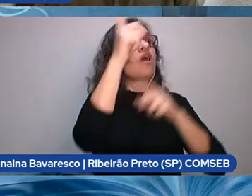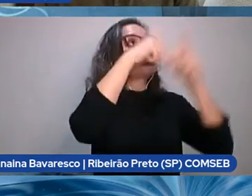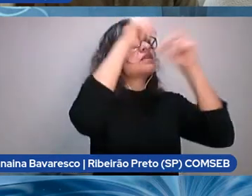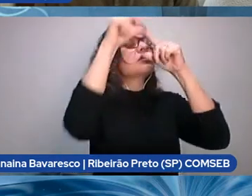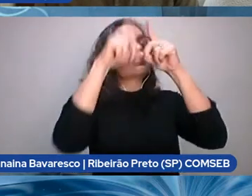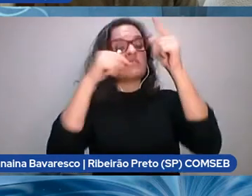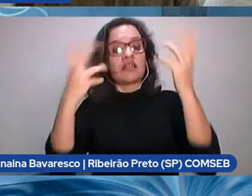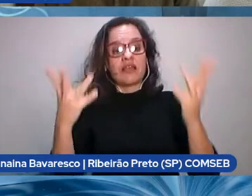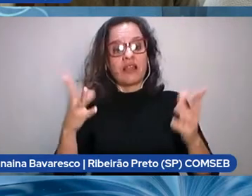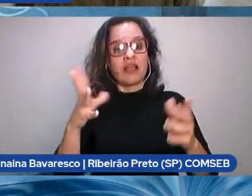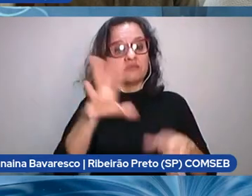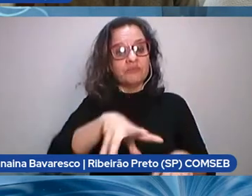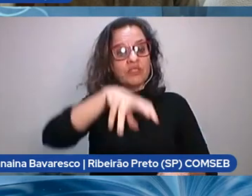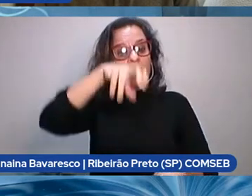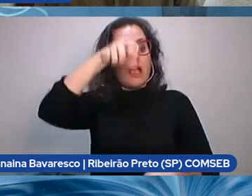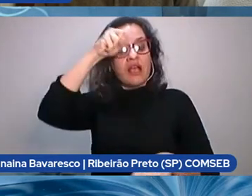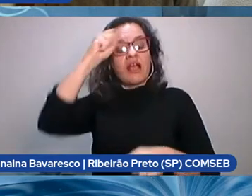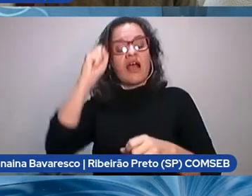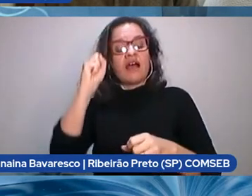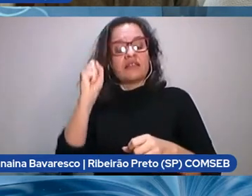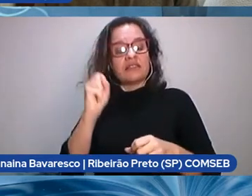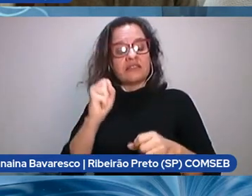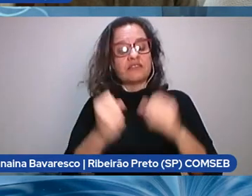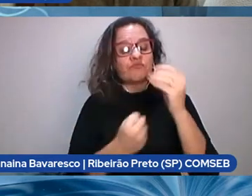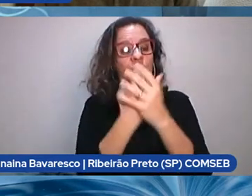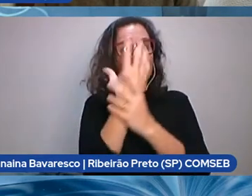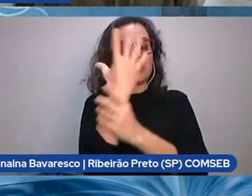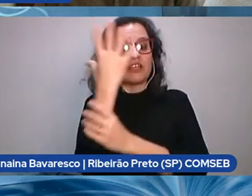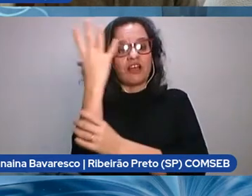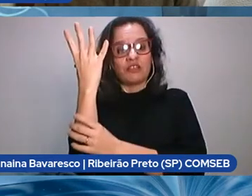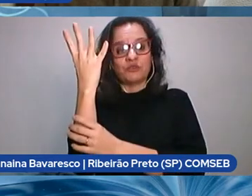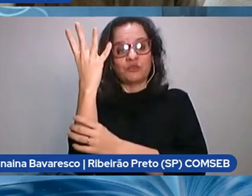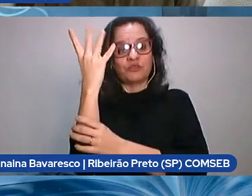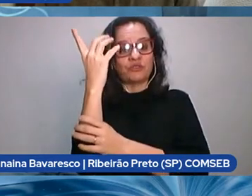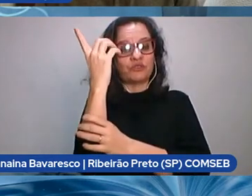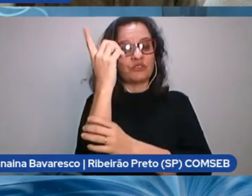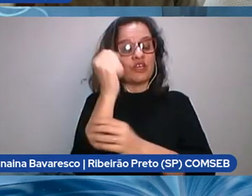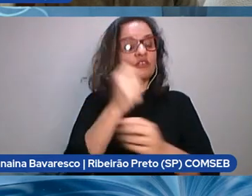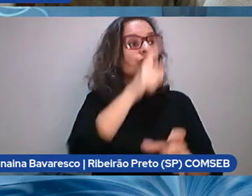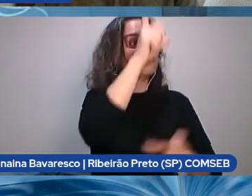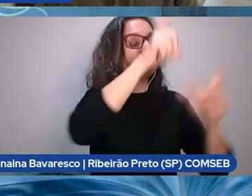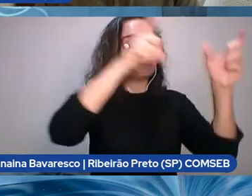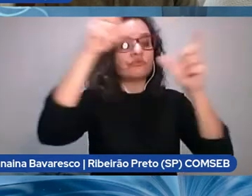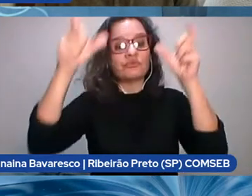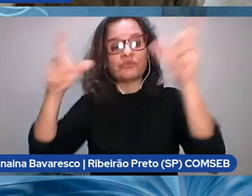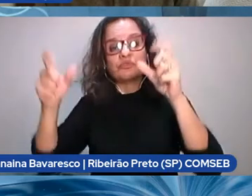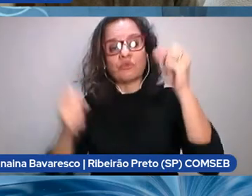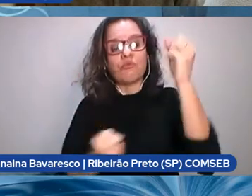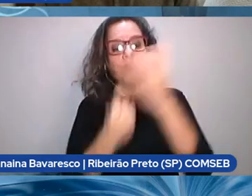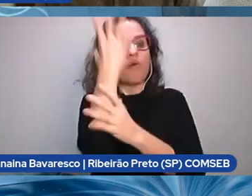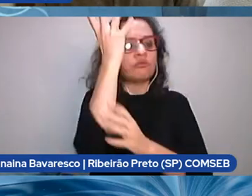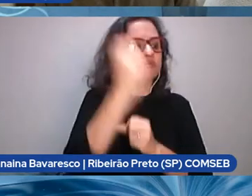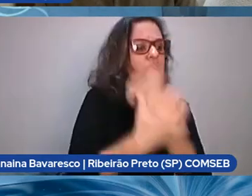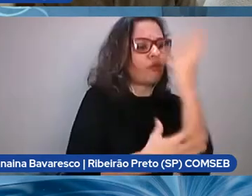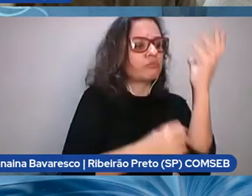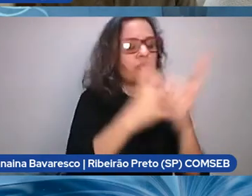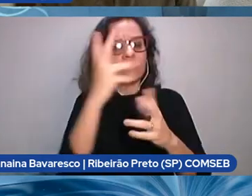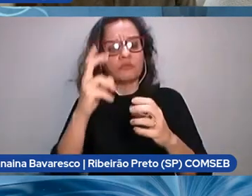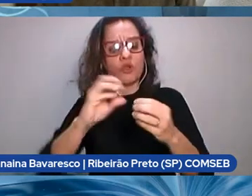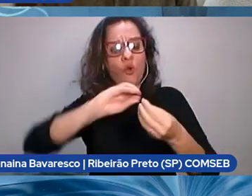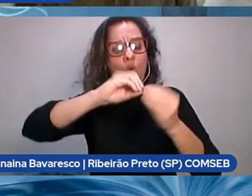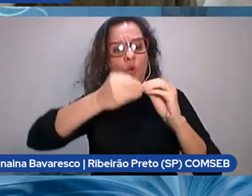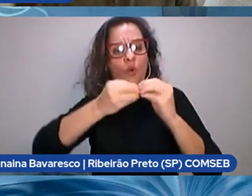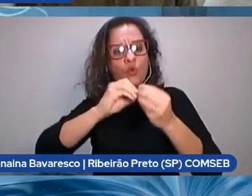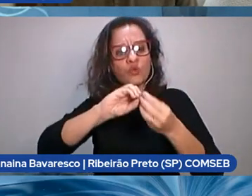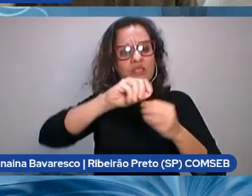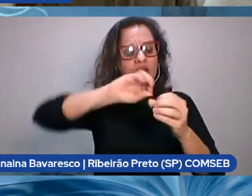formando, estrelas explodindo, né, distribuindo nessas explosões os átomos que foram gerados